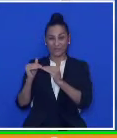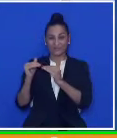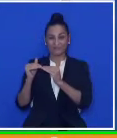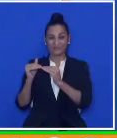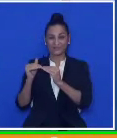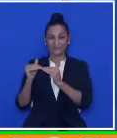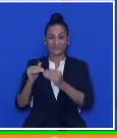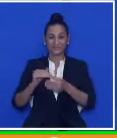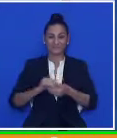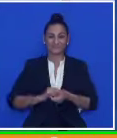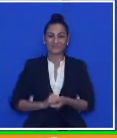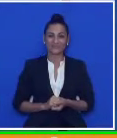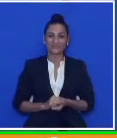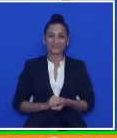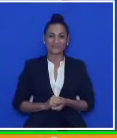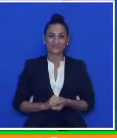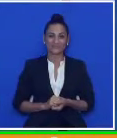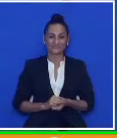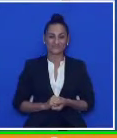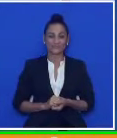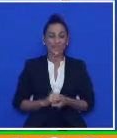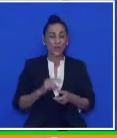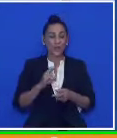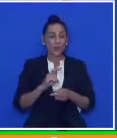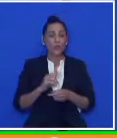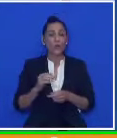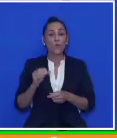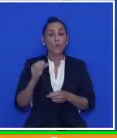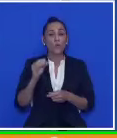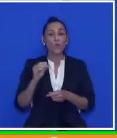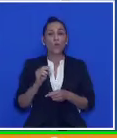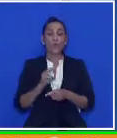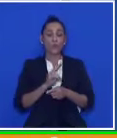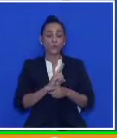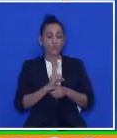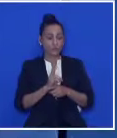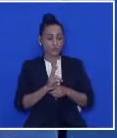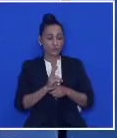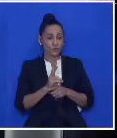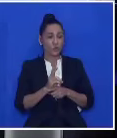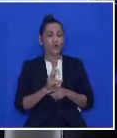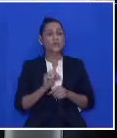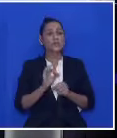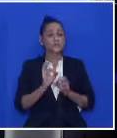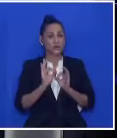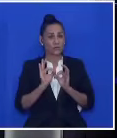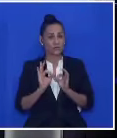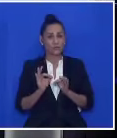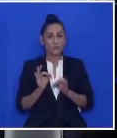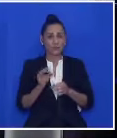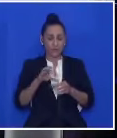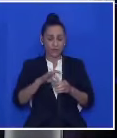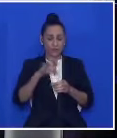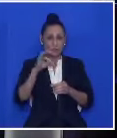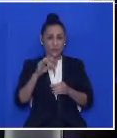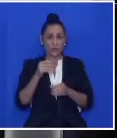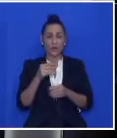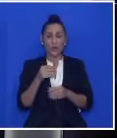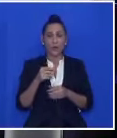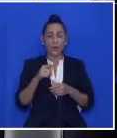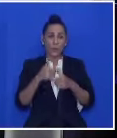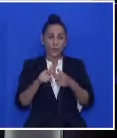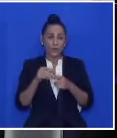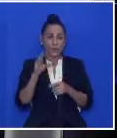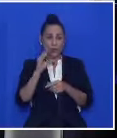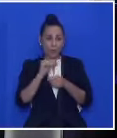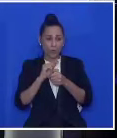Sim, confirmo. Os auditores confirmam os 20 números sorteados na Lotomania. Um probleminha no microfone.